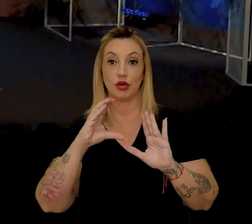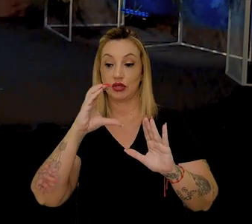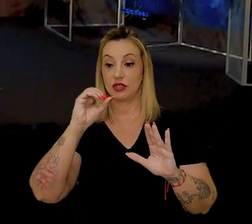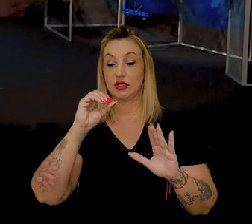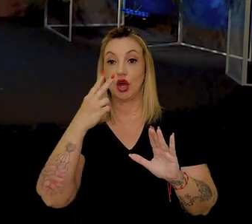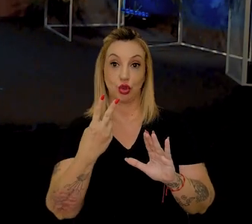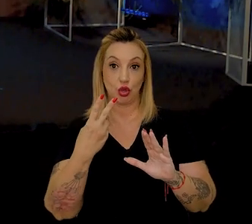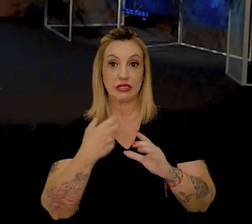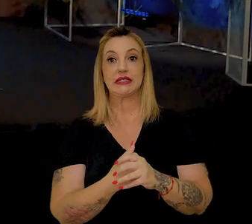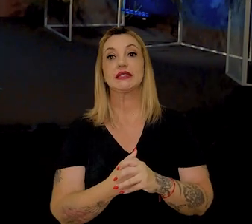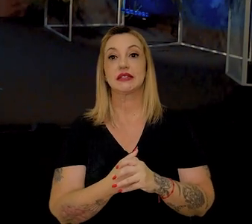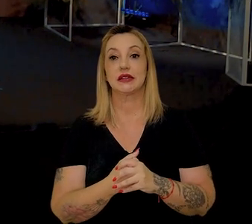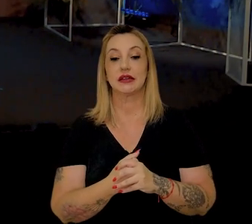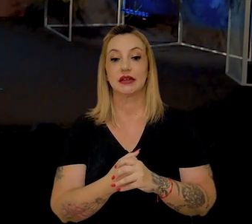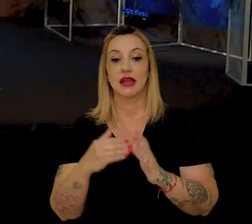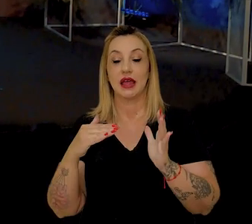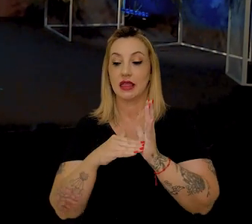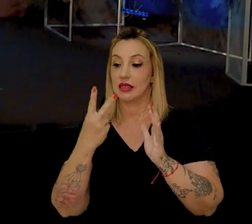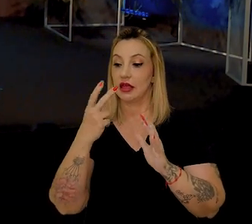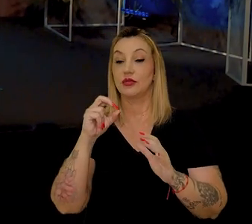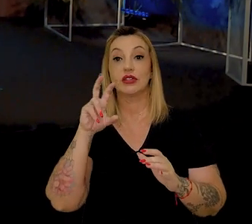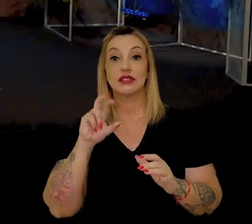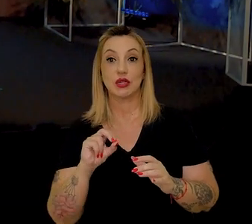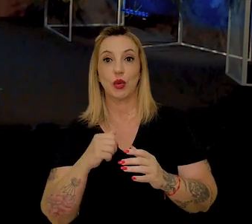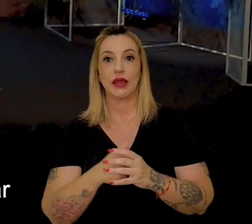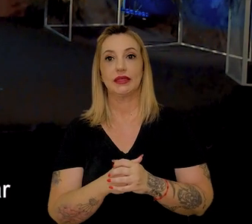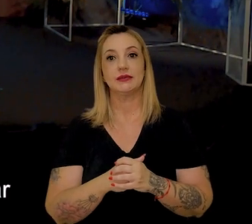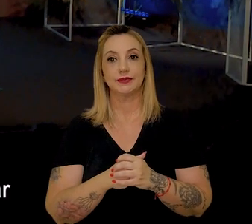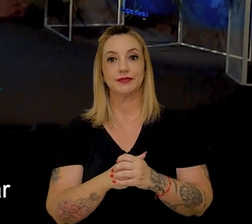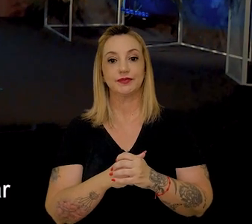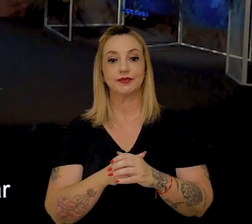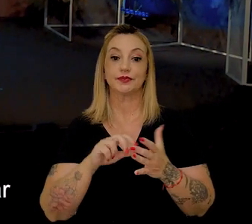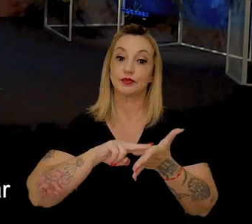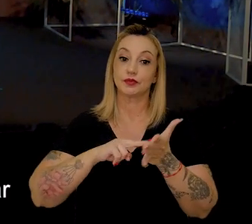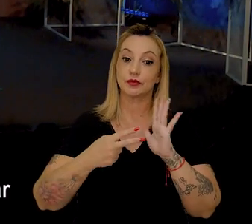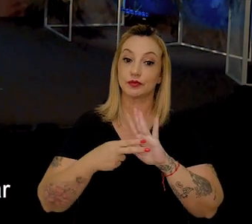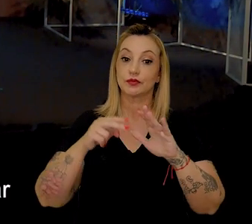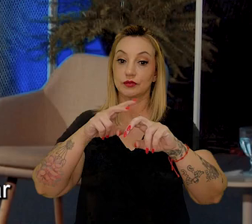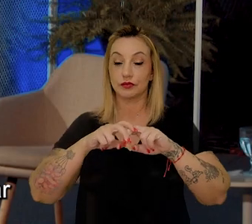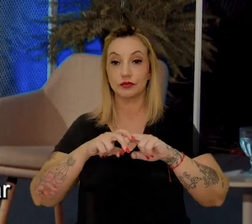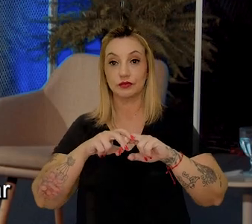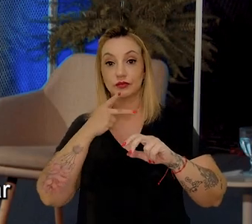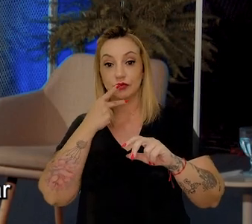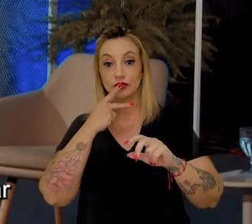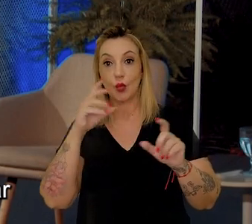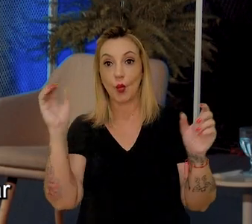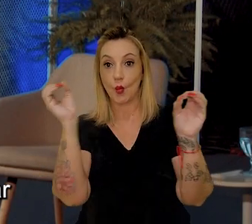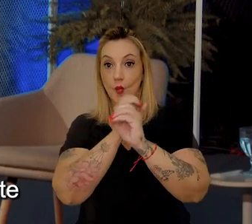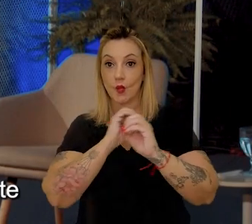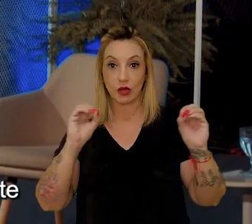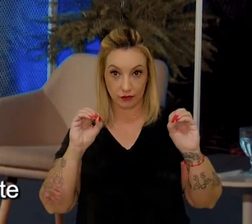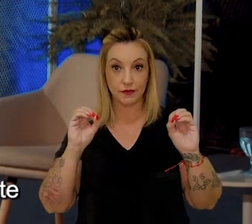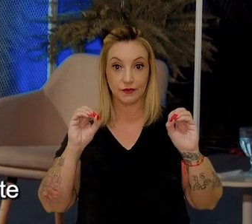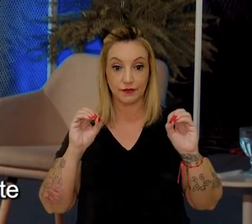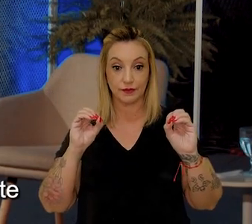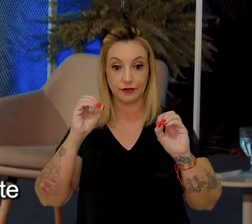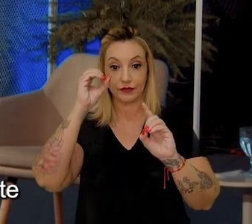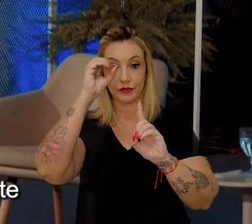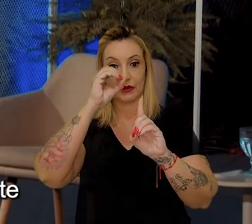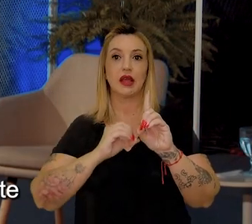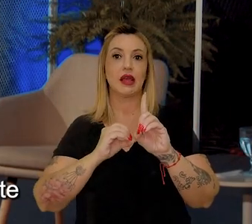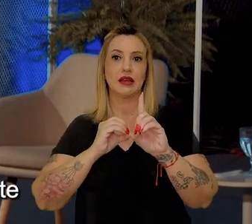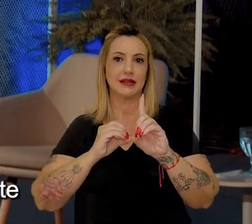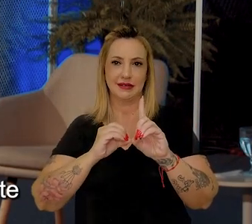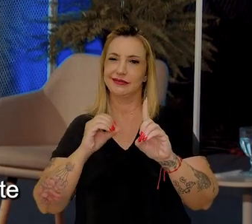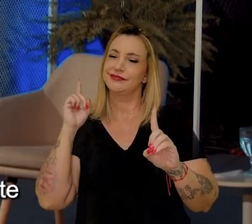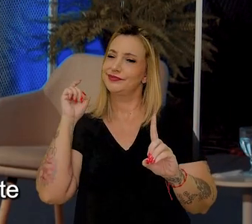só do CO2 até 2050 ou seja por isso que a gente fala que será vai ser muito